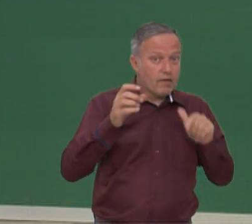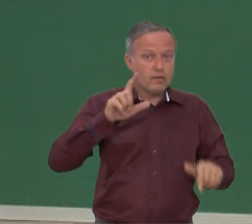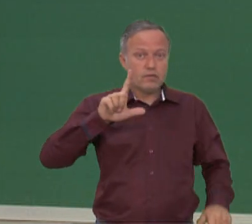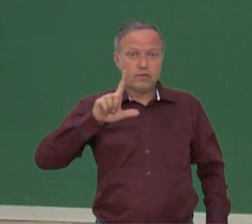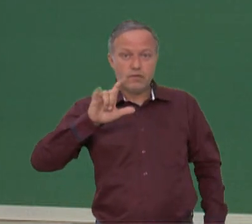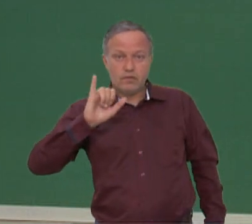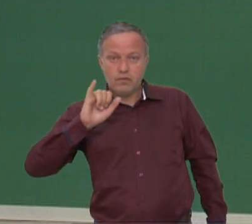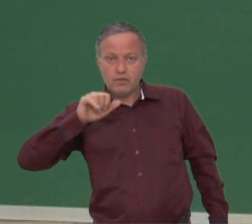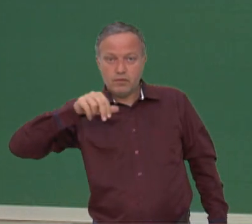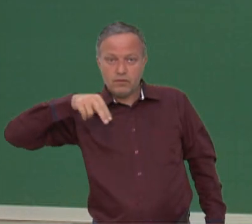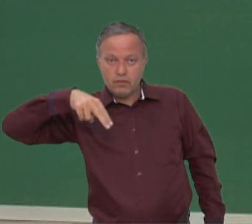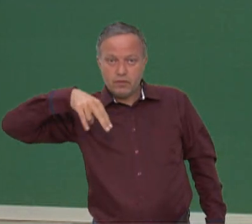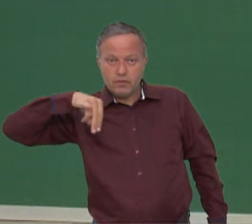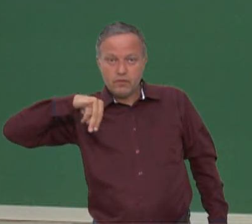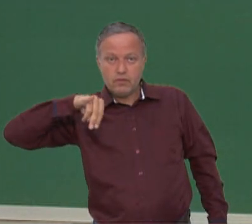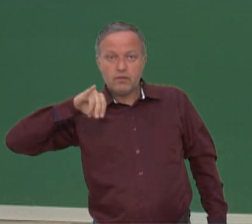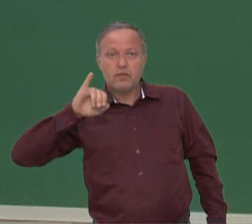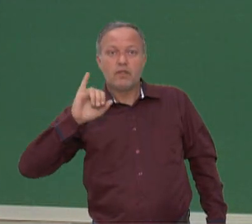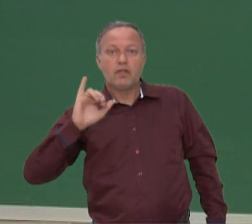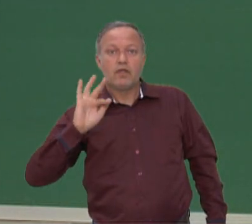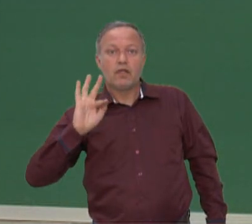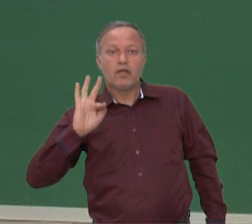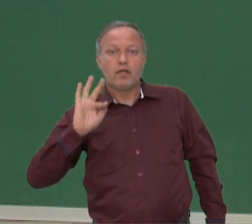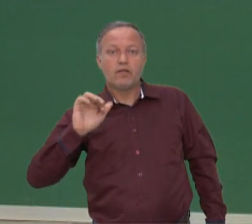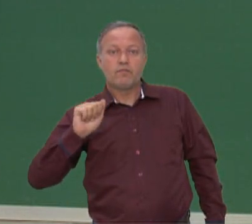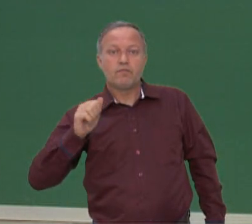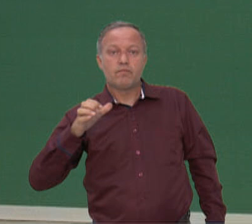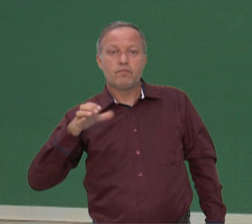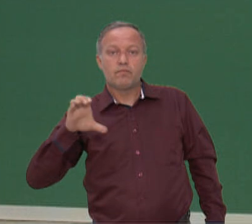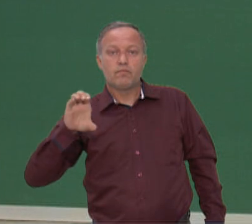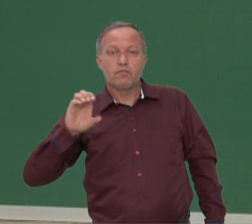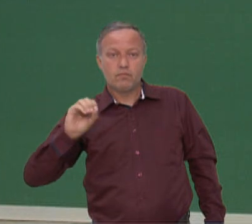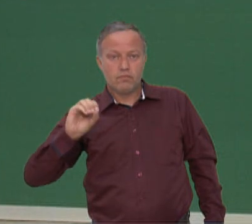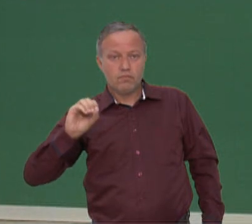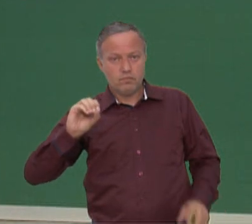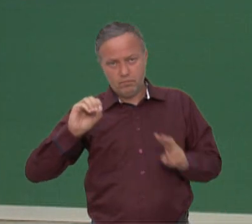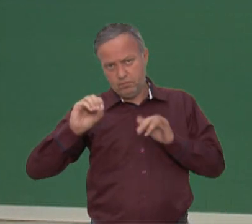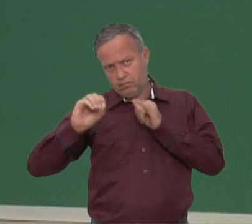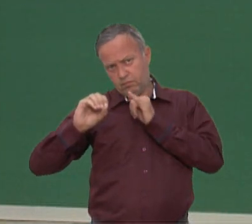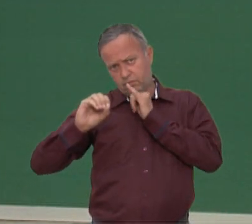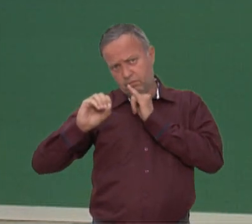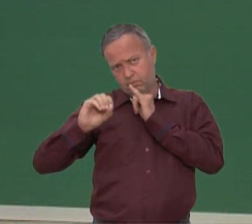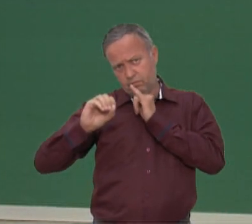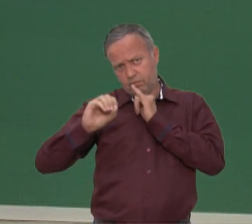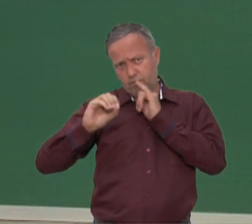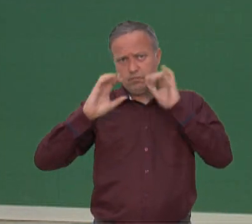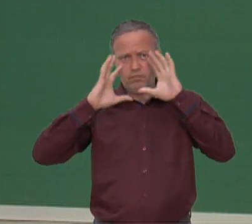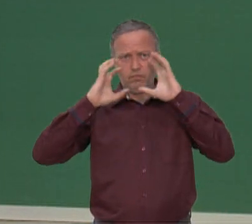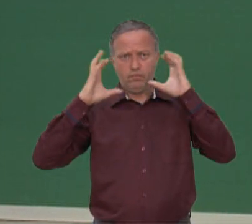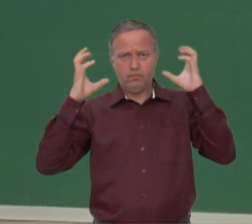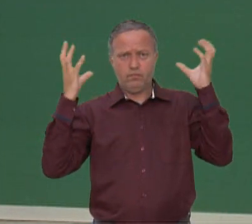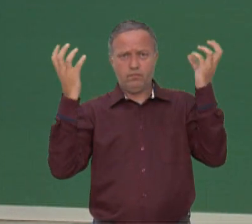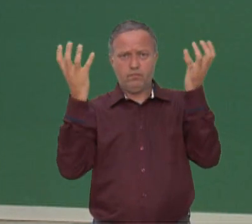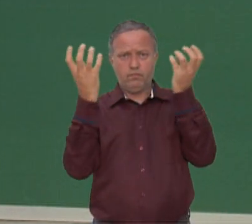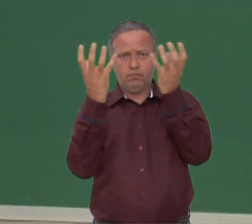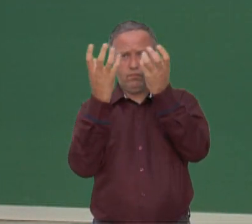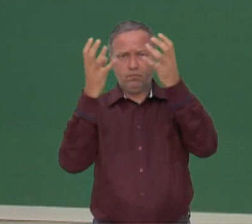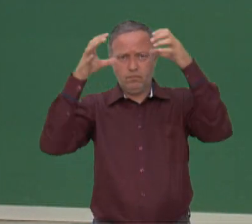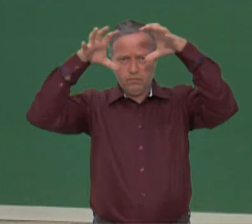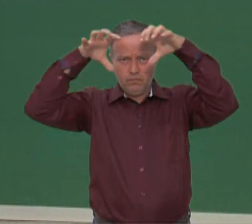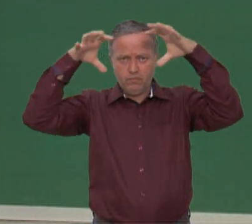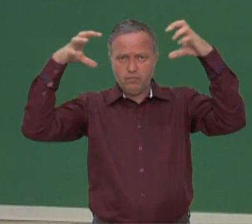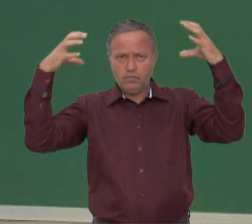liquefação ou condensação. Percebemos isso em formas de nuvens de chuva, onde quando tem uma condensação